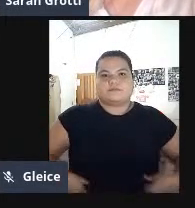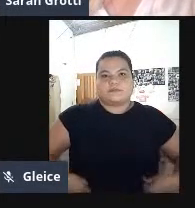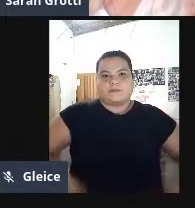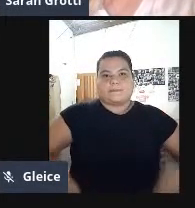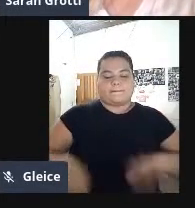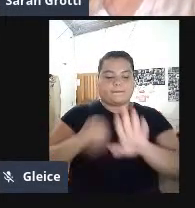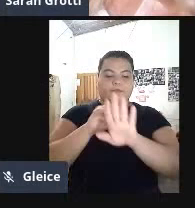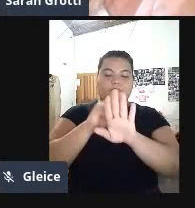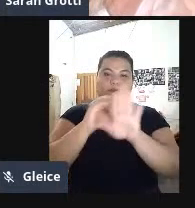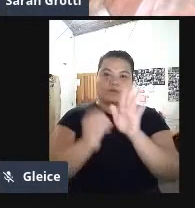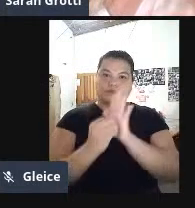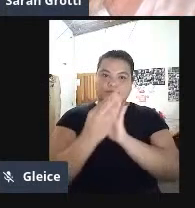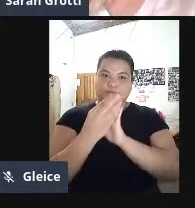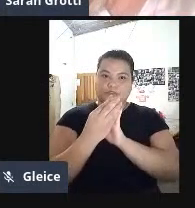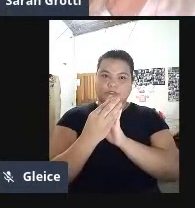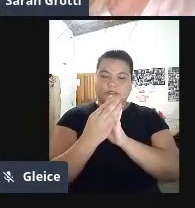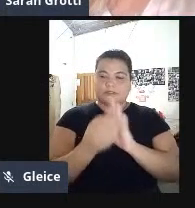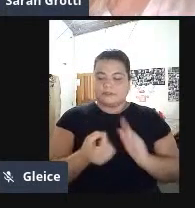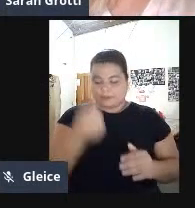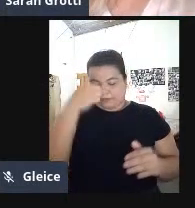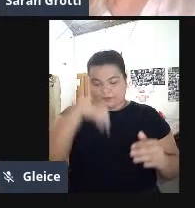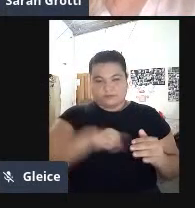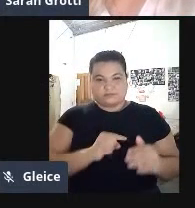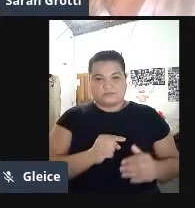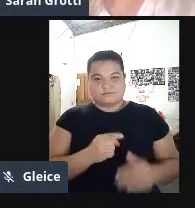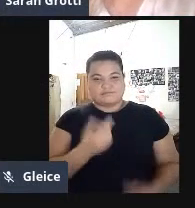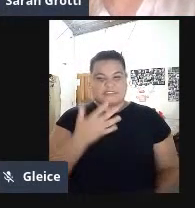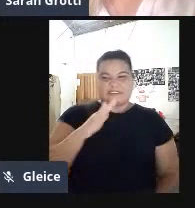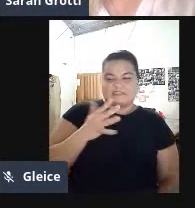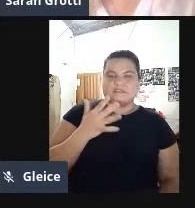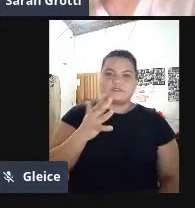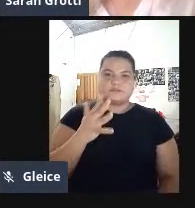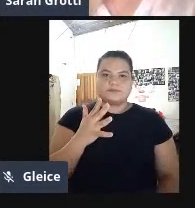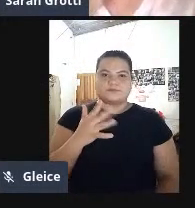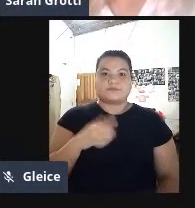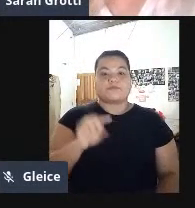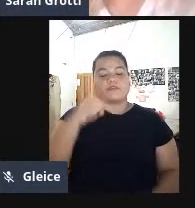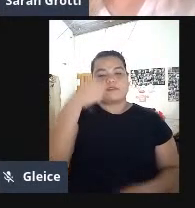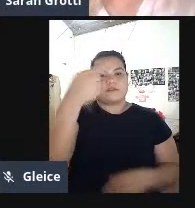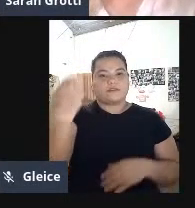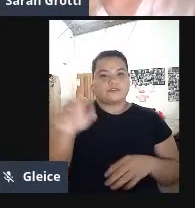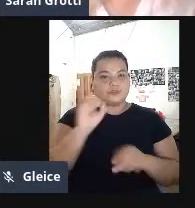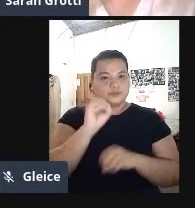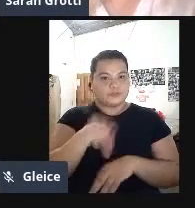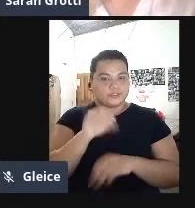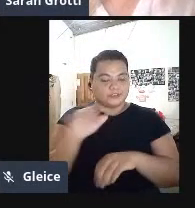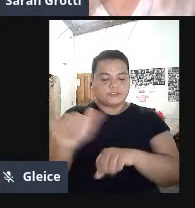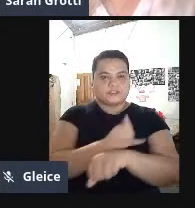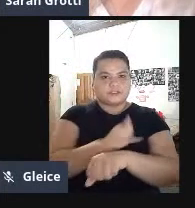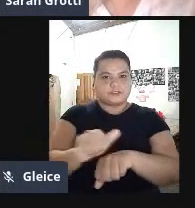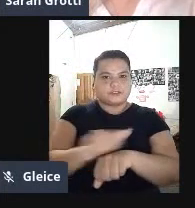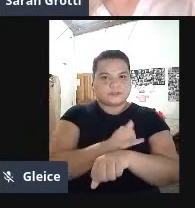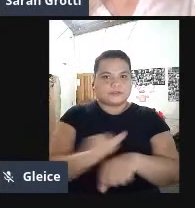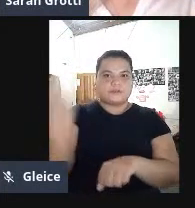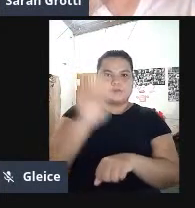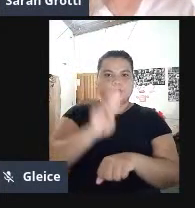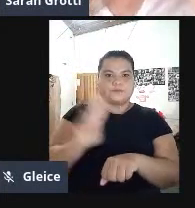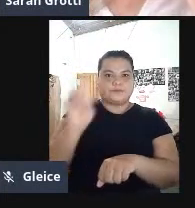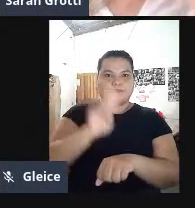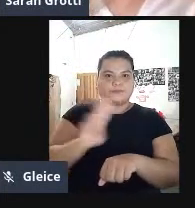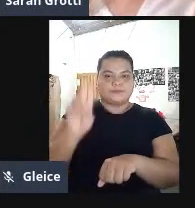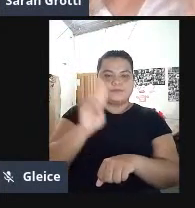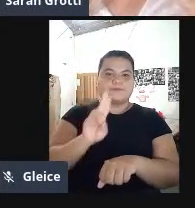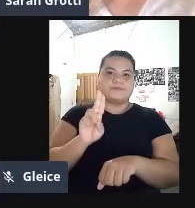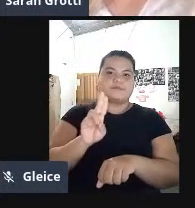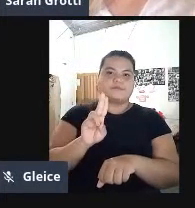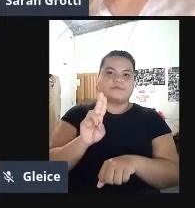mal assimiladas no organismo, lá na frente eu vou falar uma estratégia, né, que tem que ser usada, né, porque senão a gente não tem